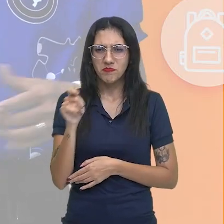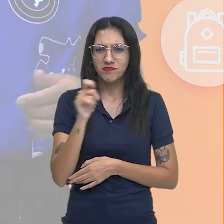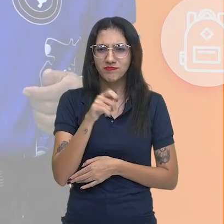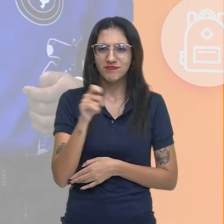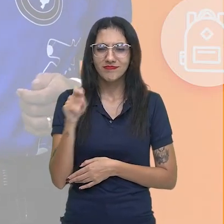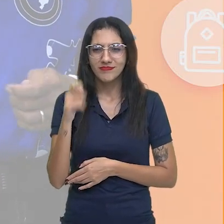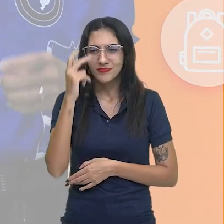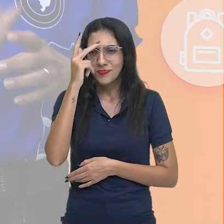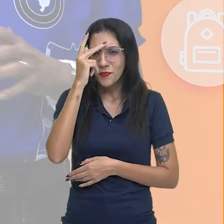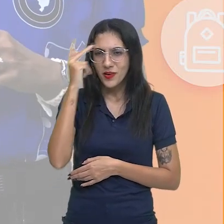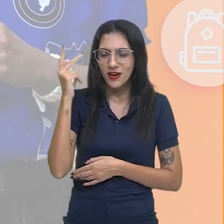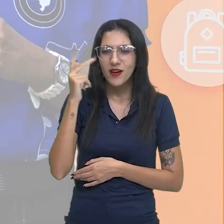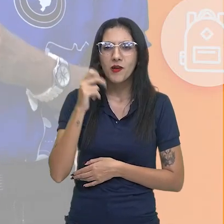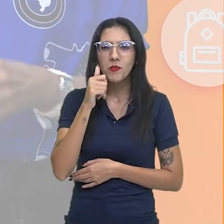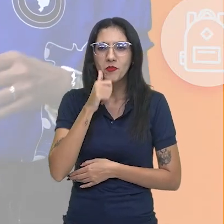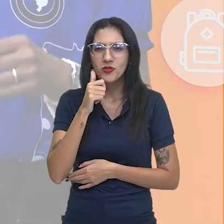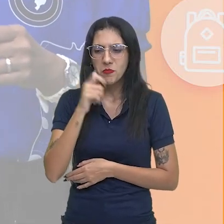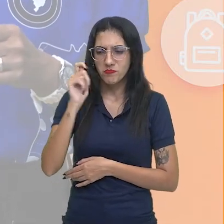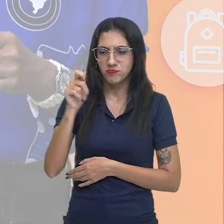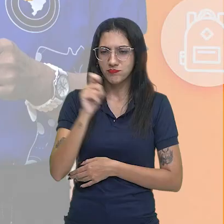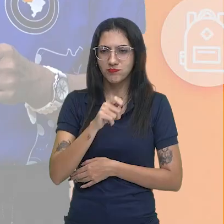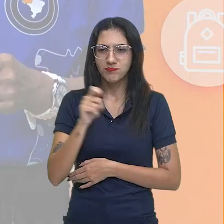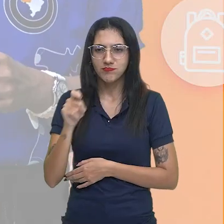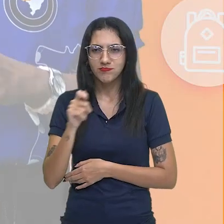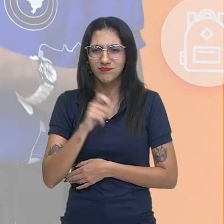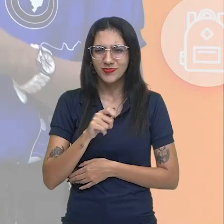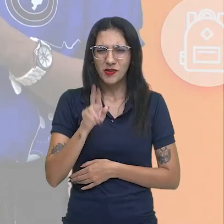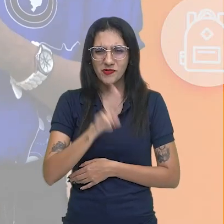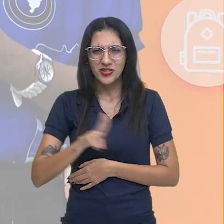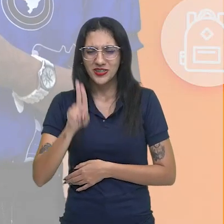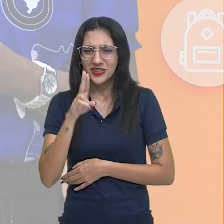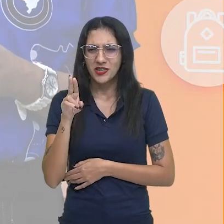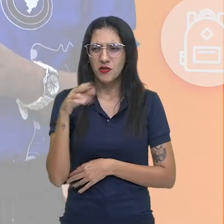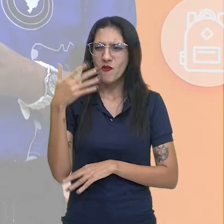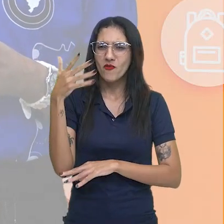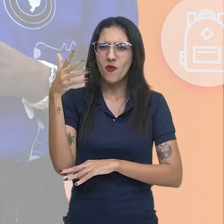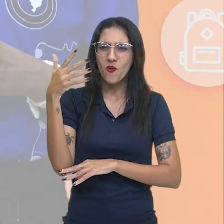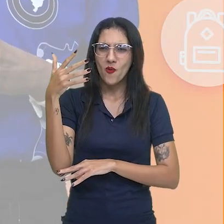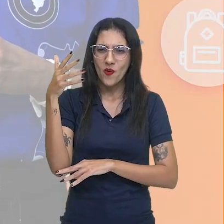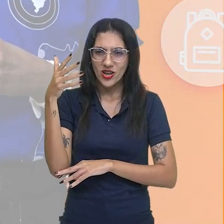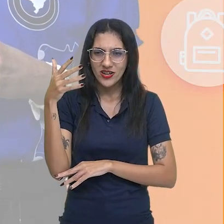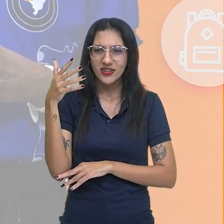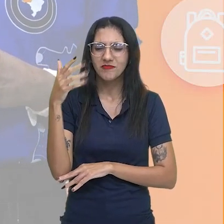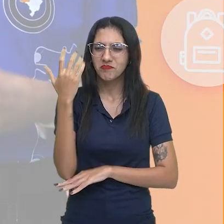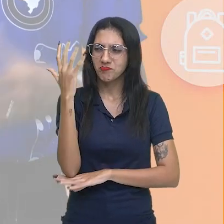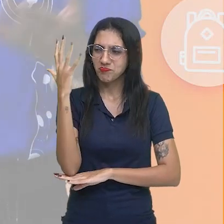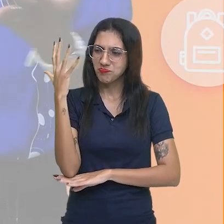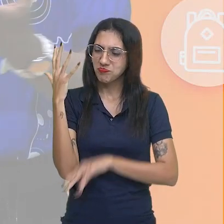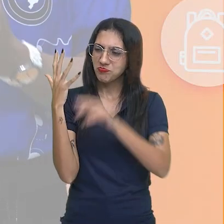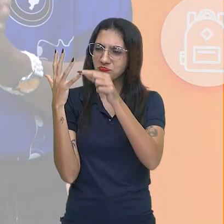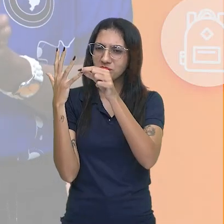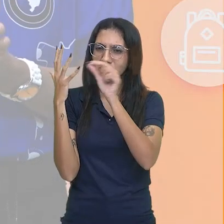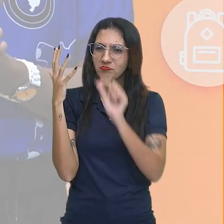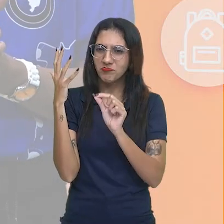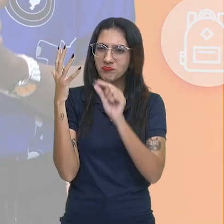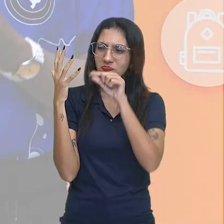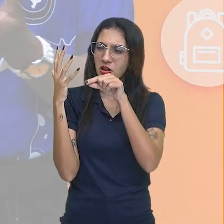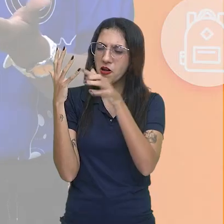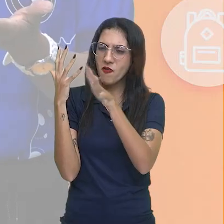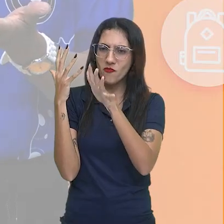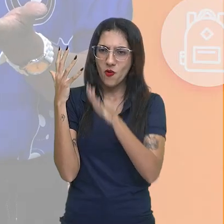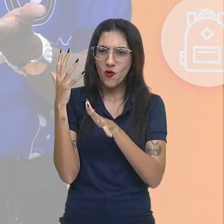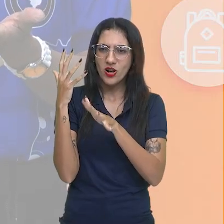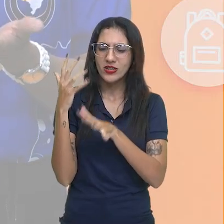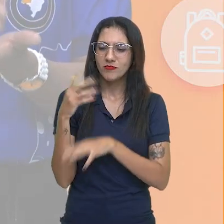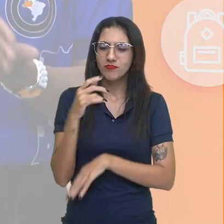hein? Você já recebeu essa benzeção com aquelas folhas que são consideradas sagradas? Essa benzeção